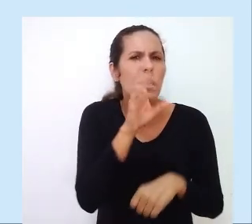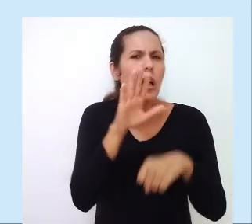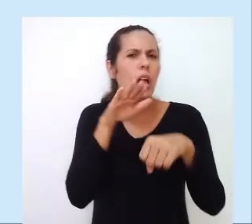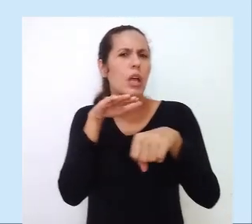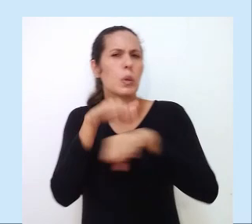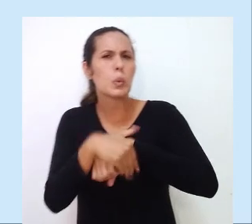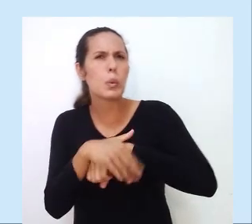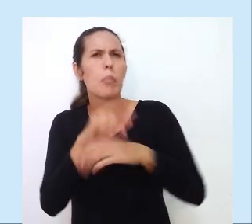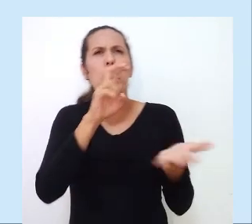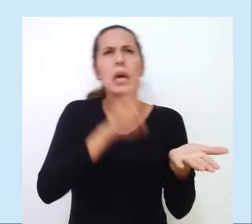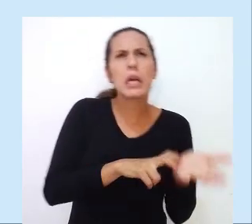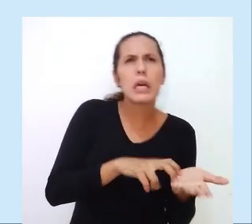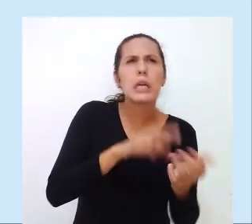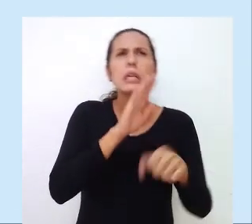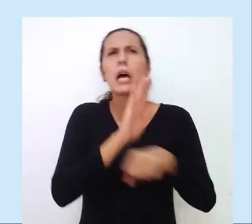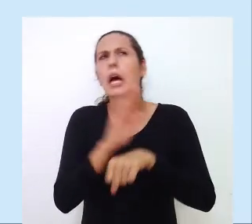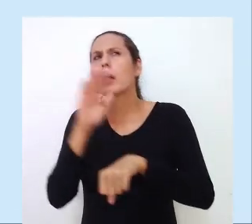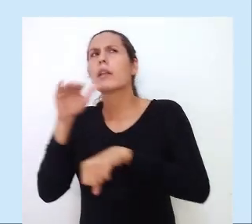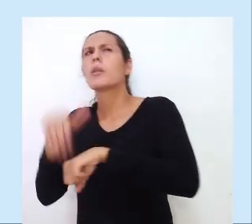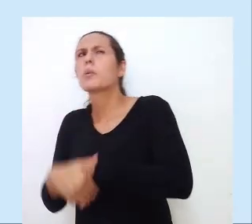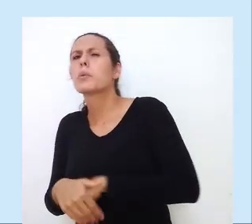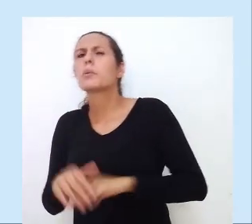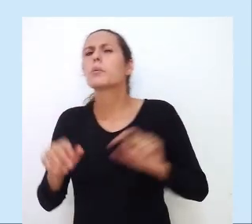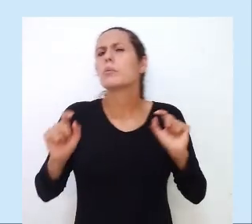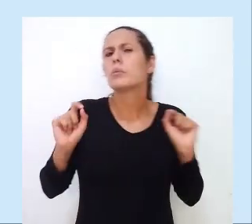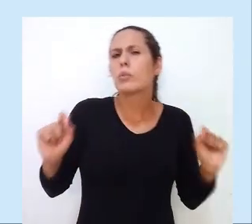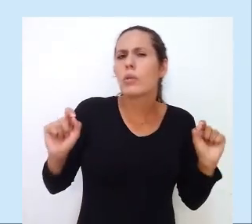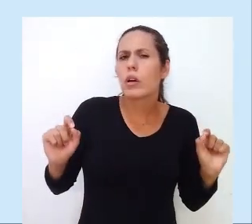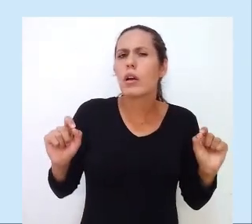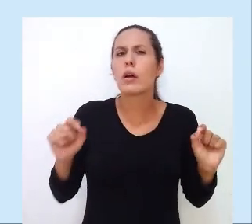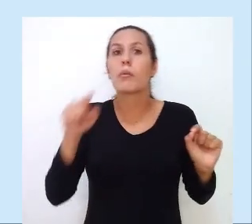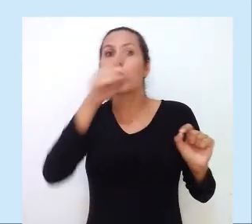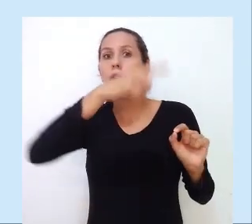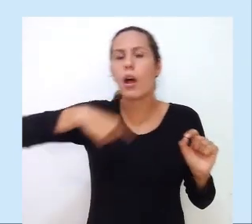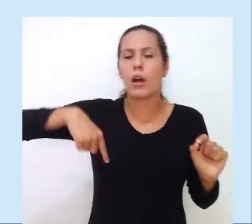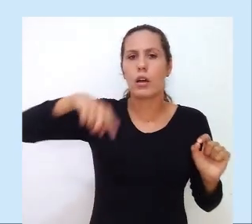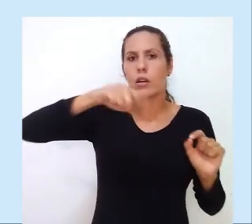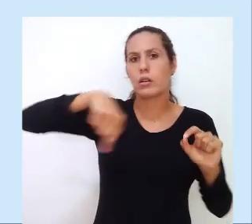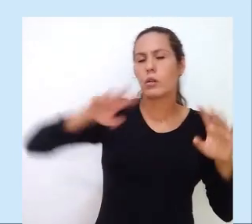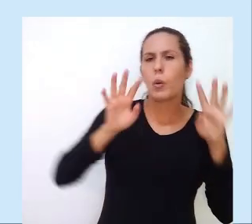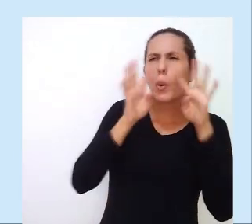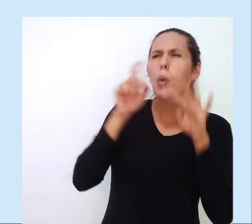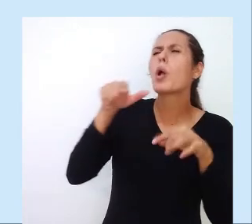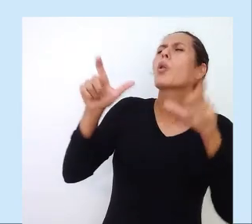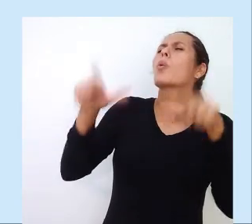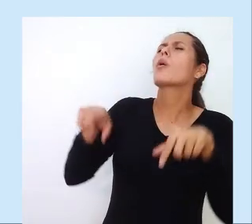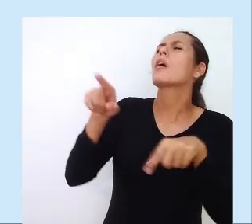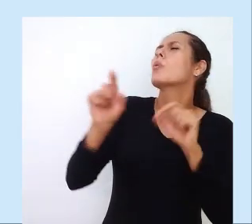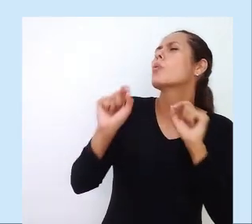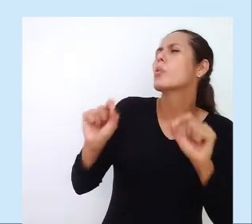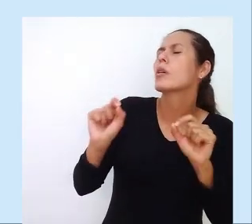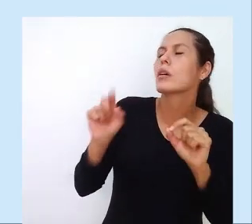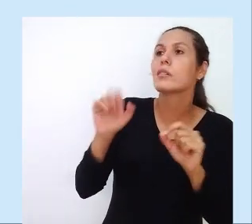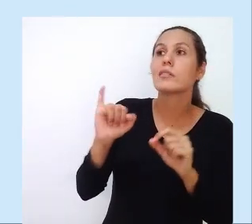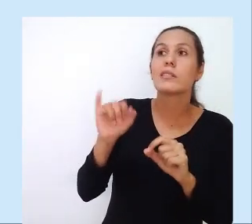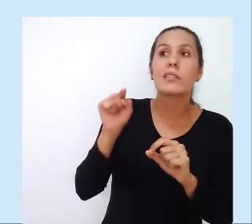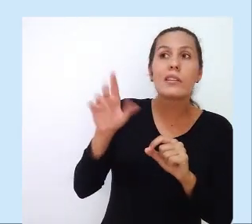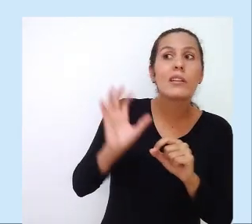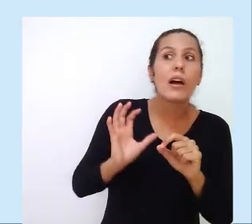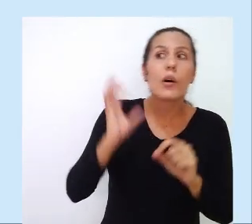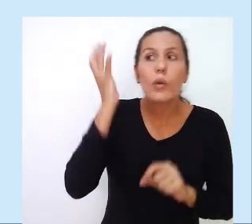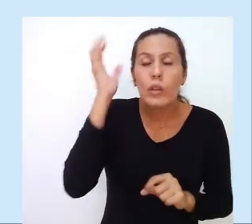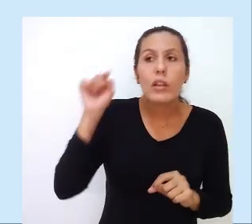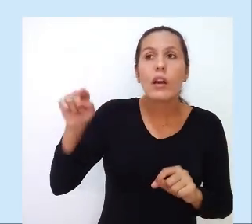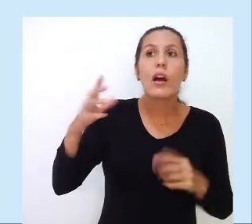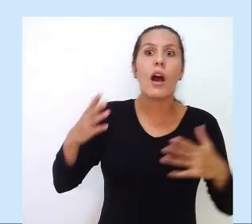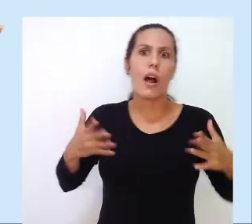é noite, para indicar para o público que lugar é aquele, se aquilo que